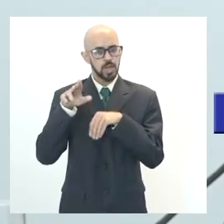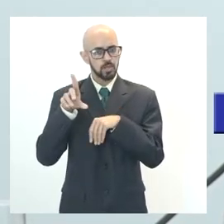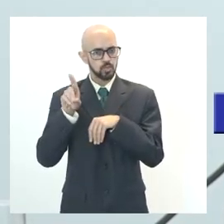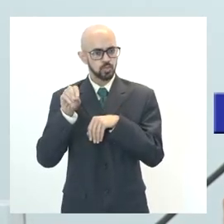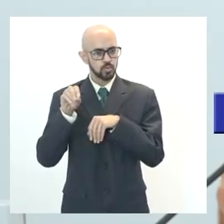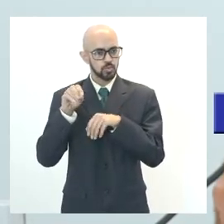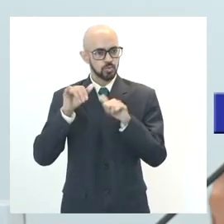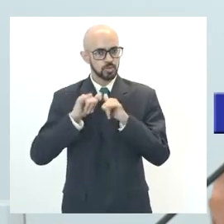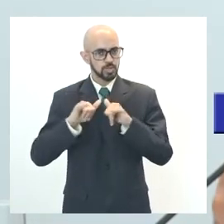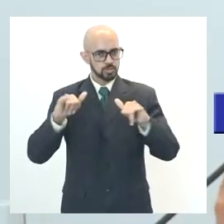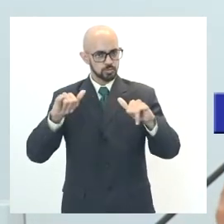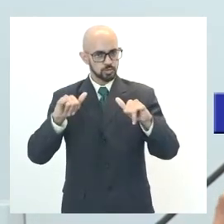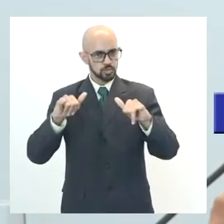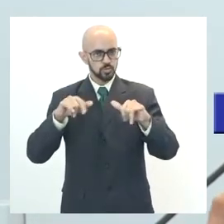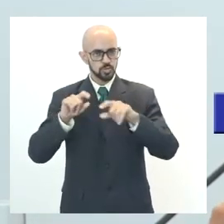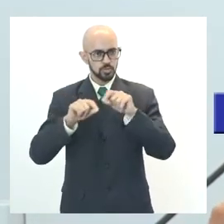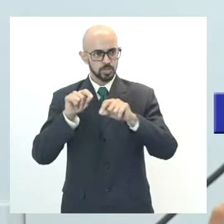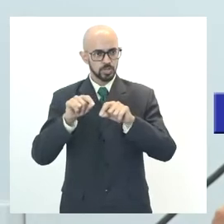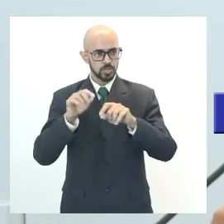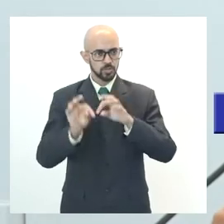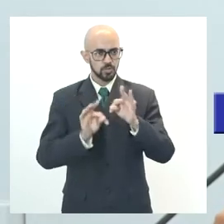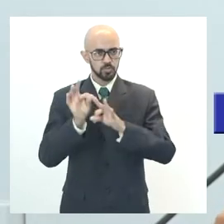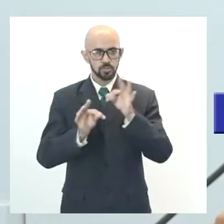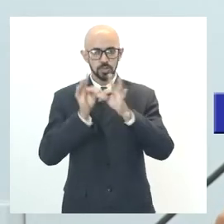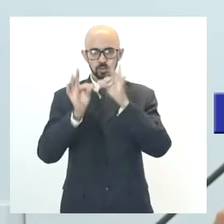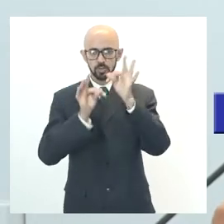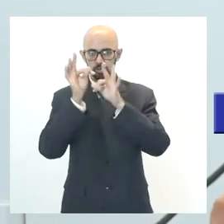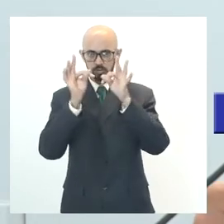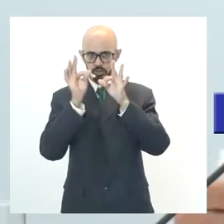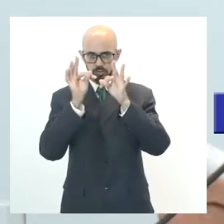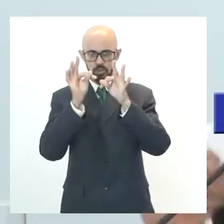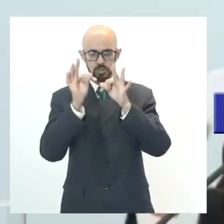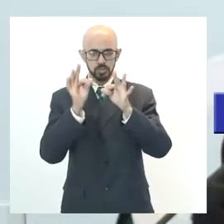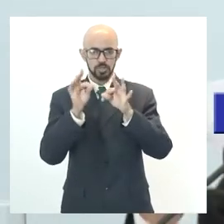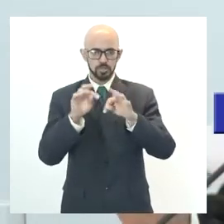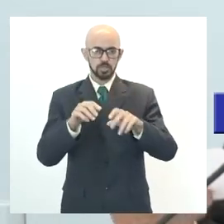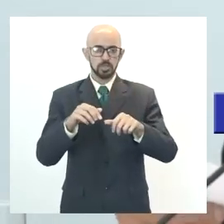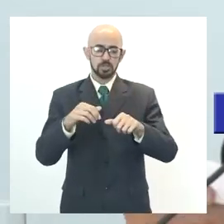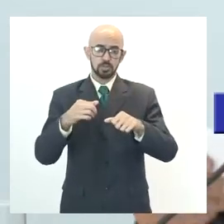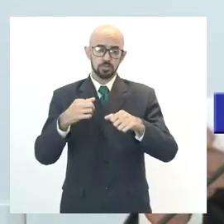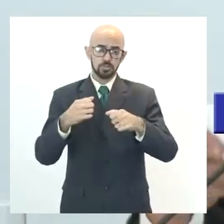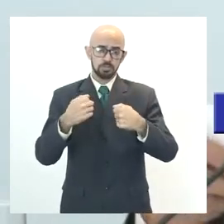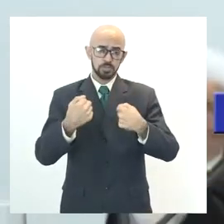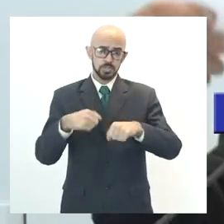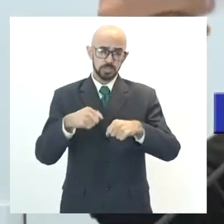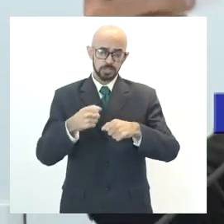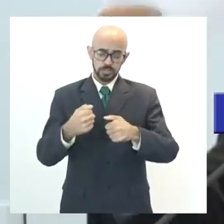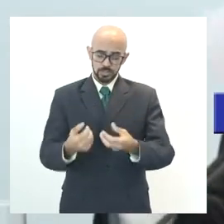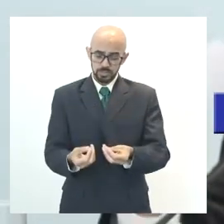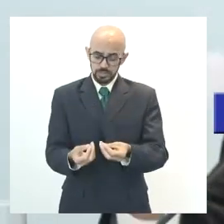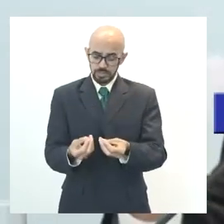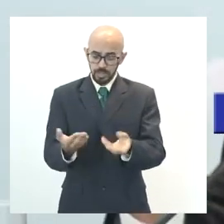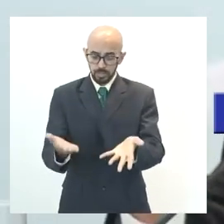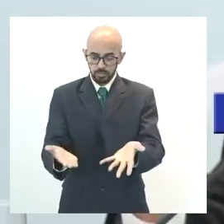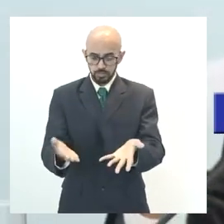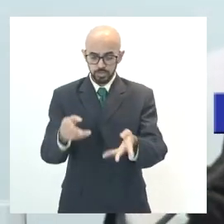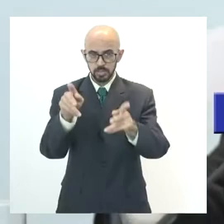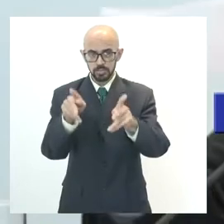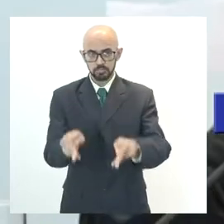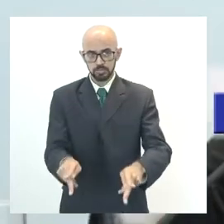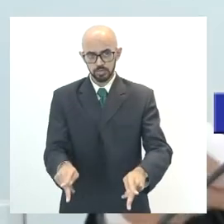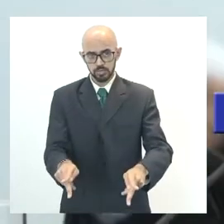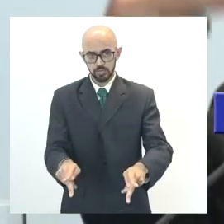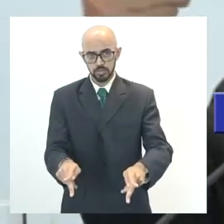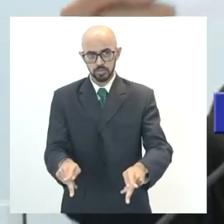é que o avanço tecnológico e deve servir as pessoas no